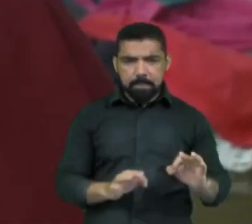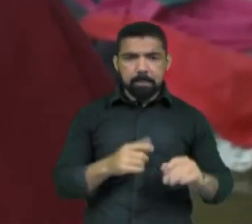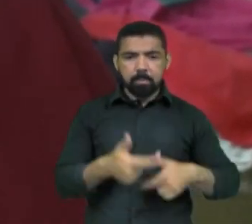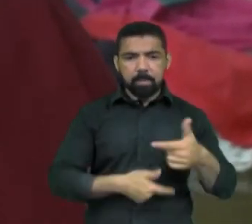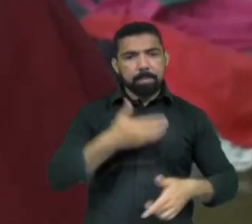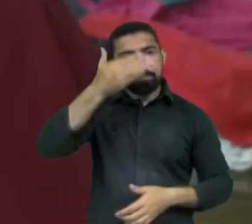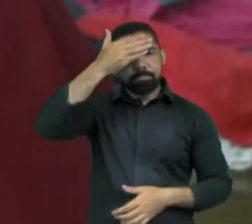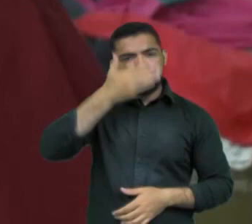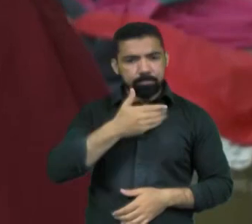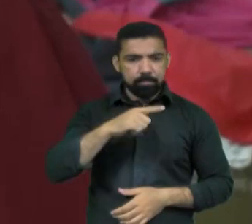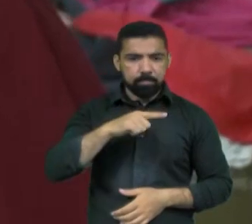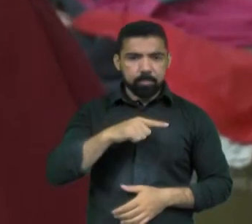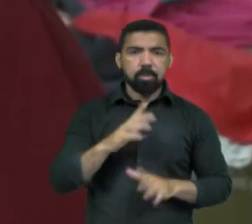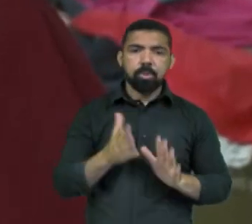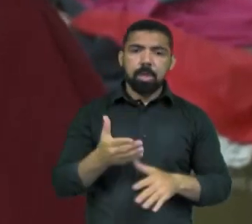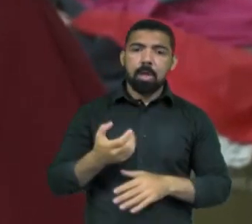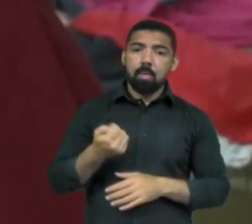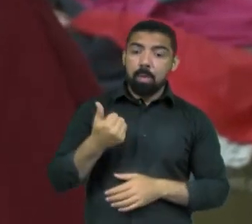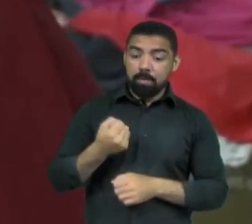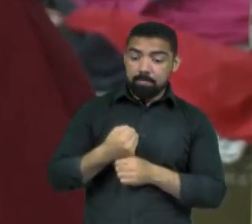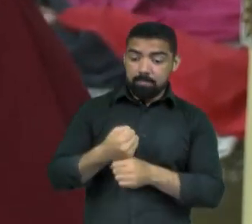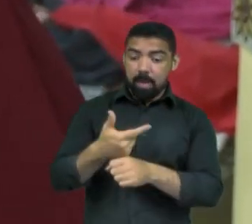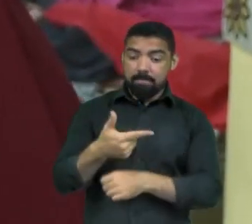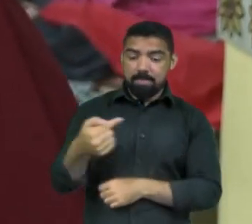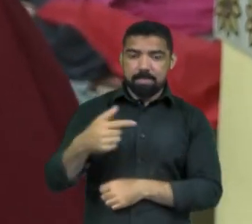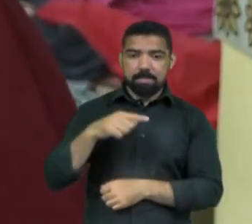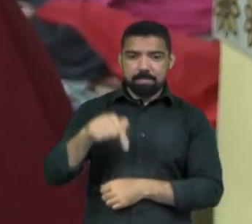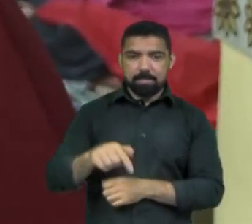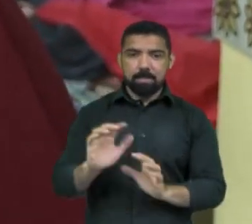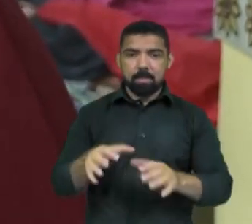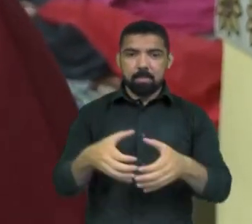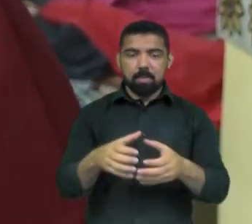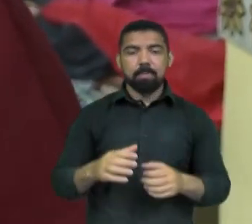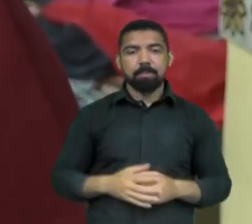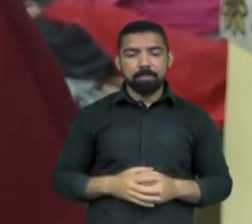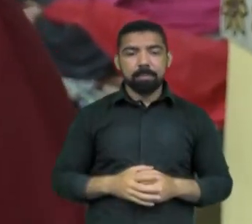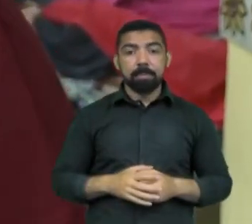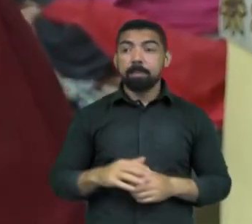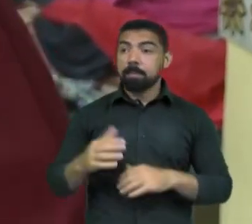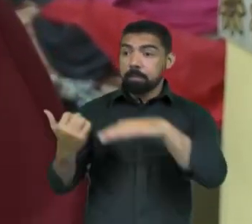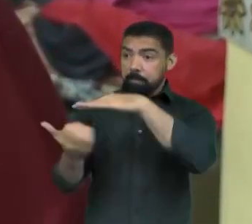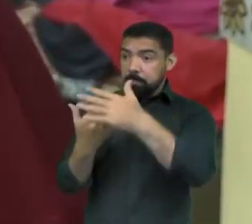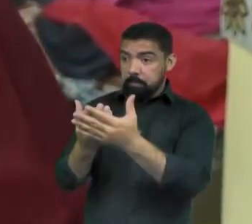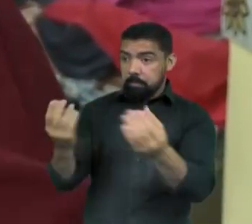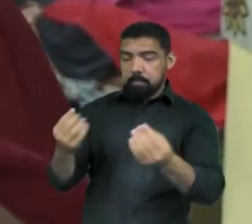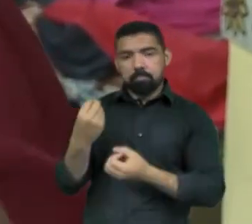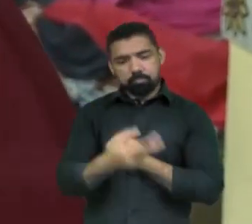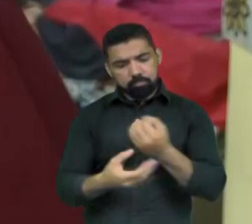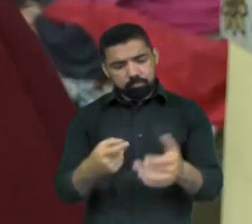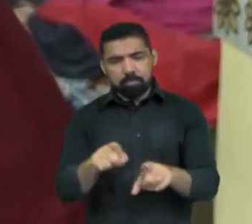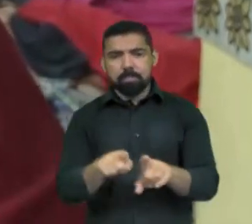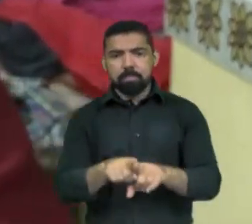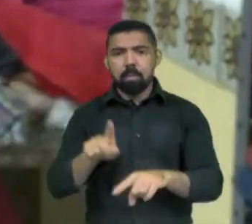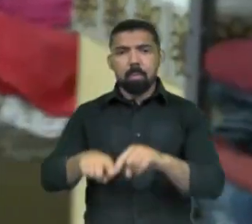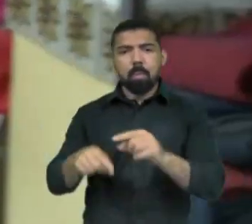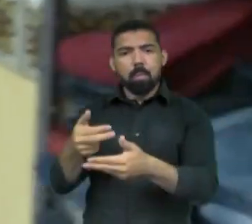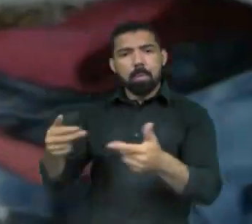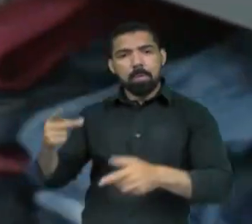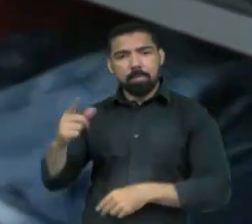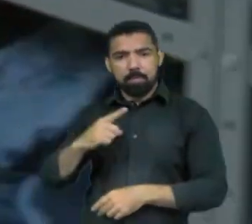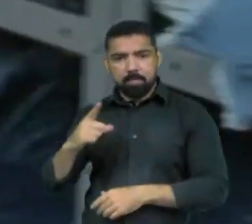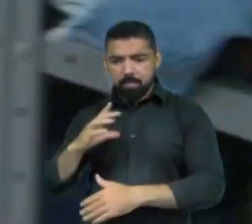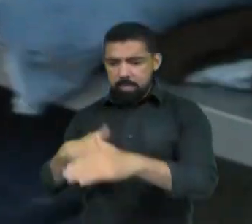feito há quase 27 anos pela equipe da Associação Peter Pan. Então, os empresários também doam um pouco dos seus materiais, aqueles